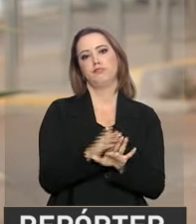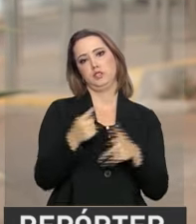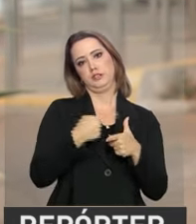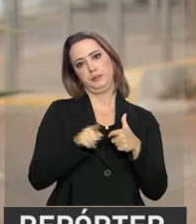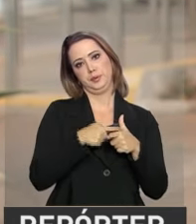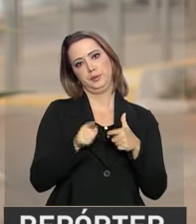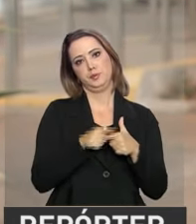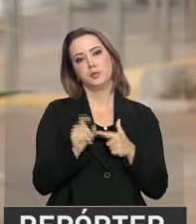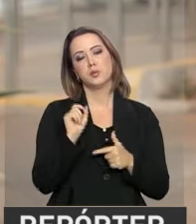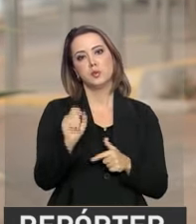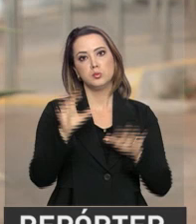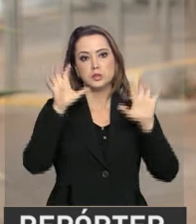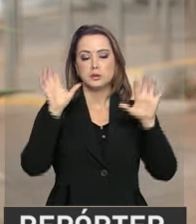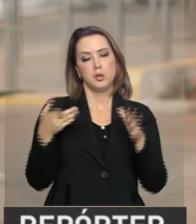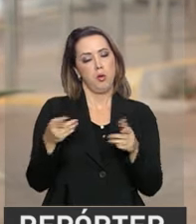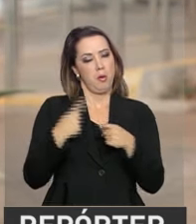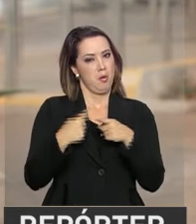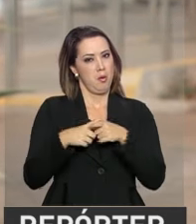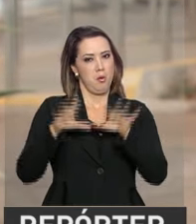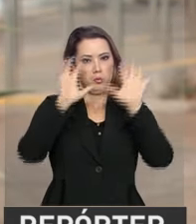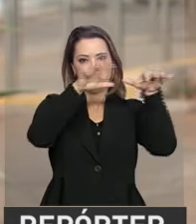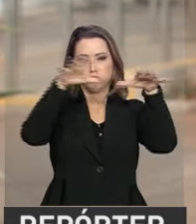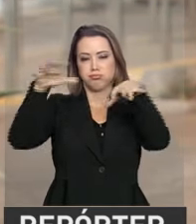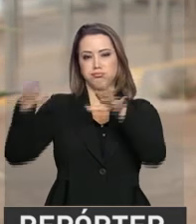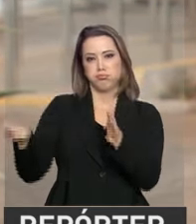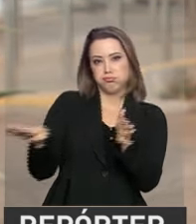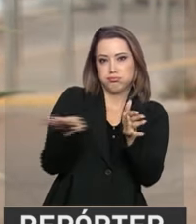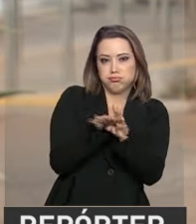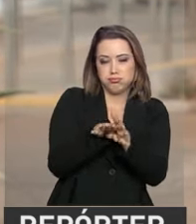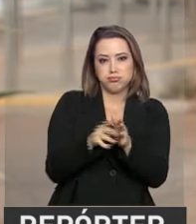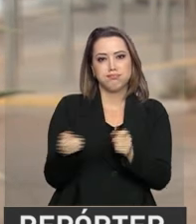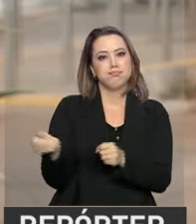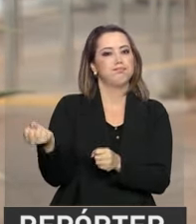das chuvas para conter os resíduos, evitar novos